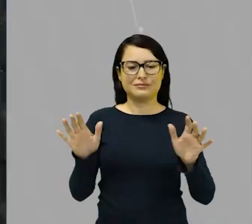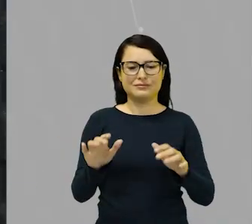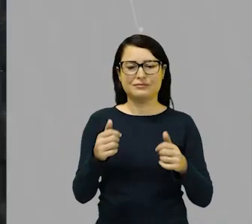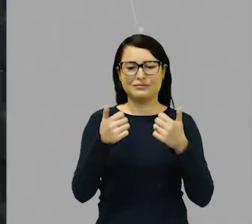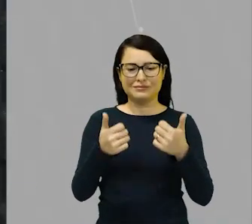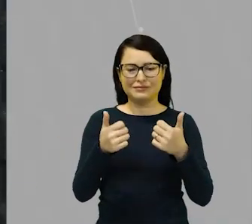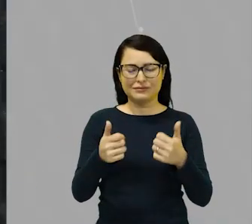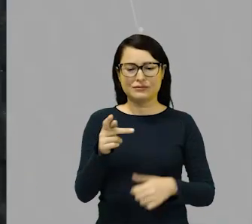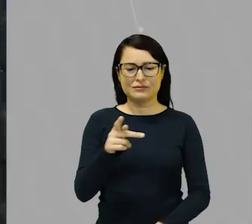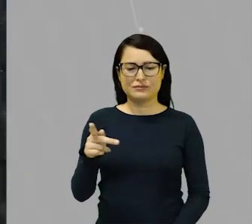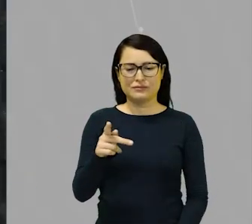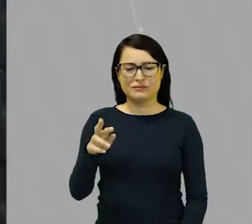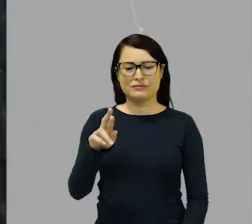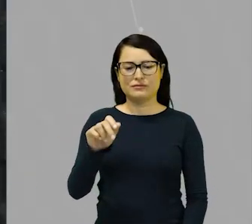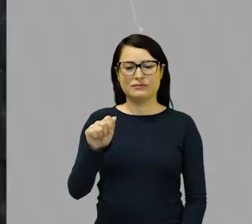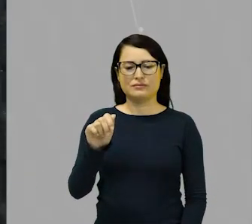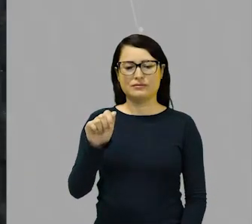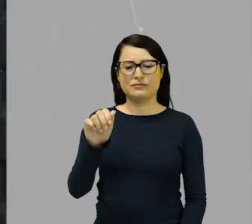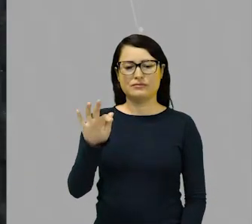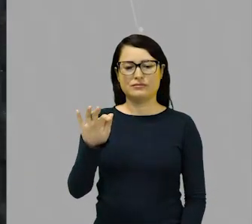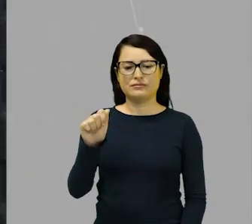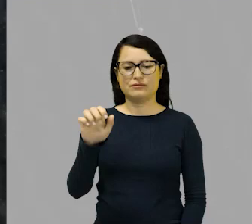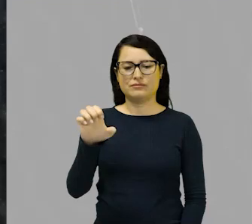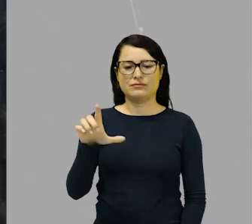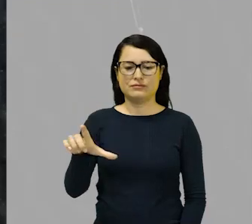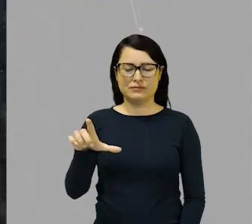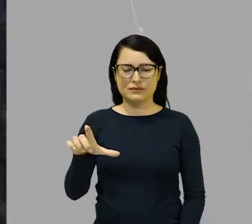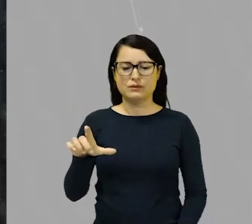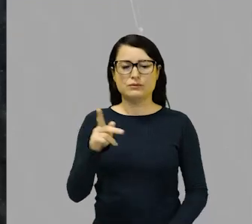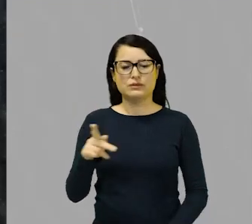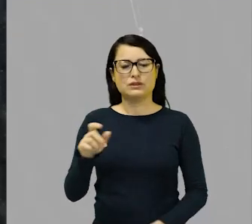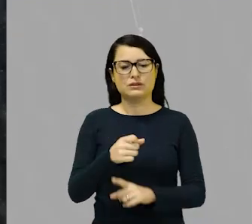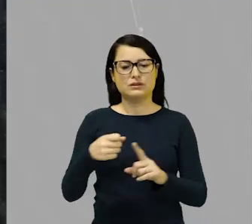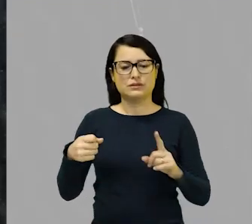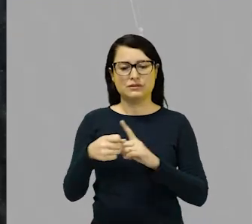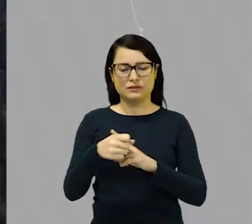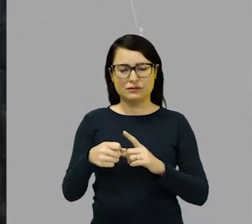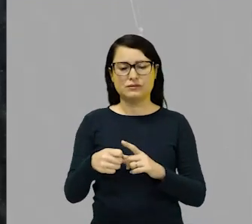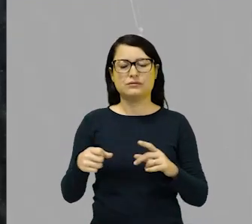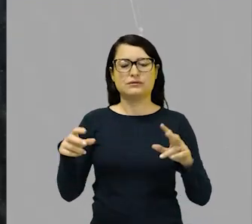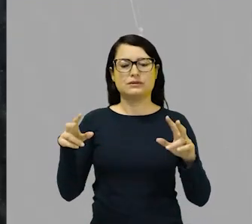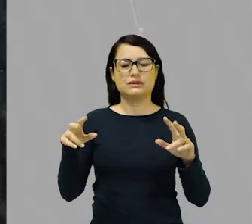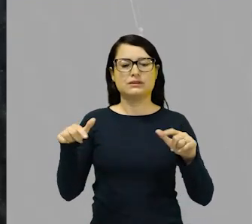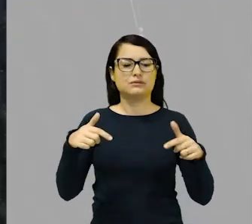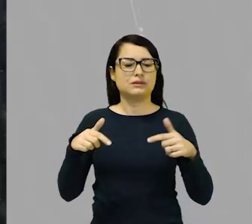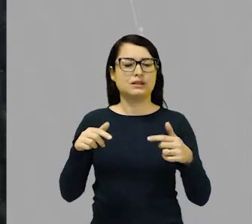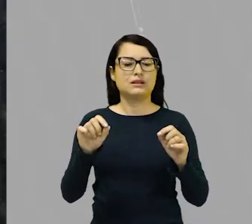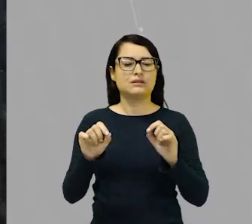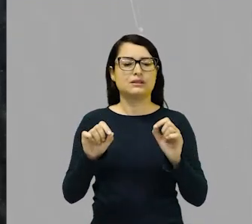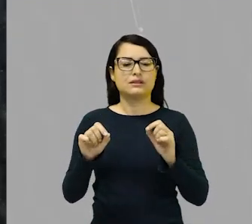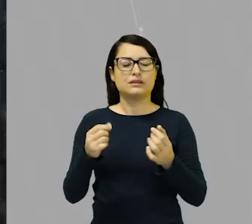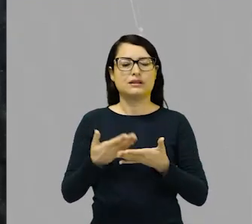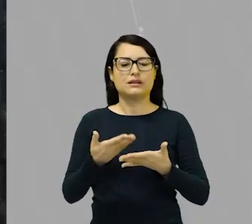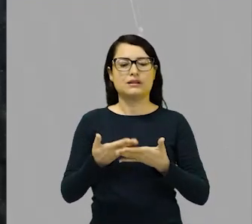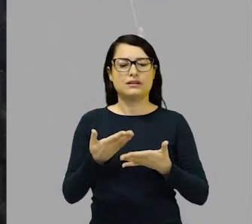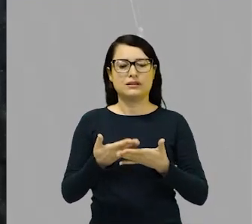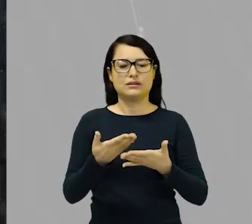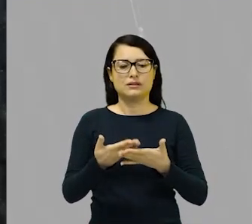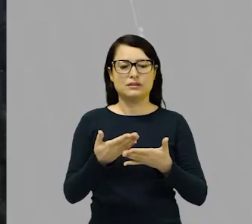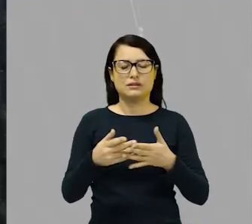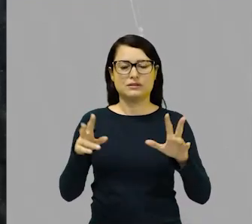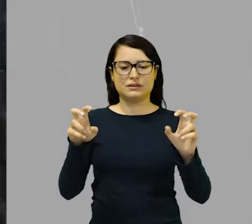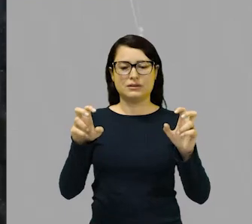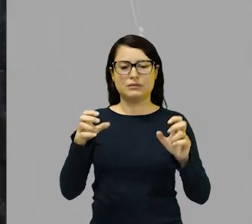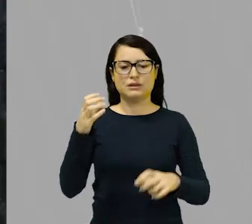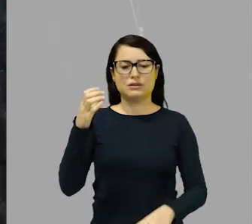tudo bem? Professor Rafael de Sociologia, mais uma vez aqui com vocês e dessa vez para trabalhar um assunto muito legal, muito bacana, que é sobre cultura.